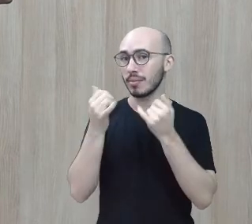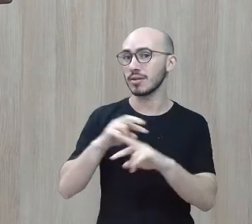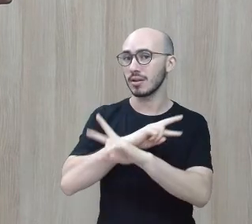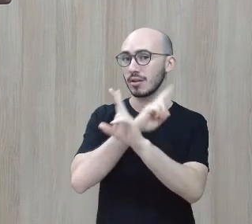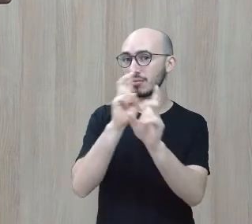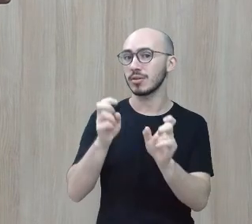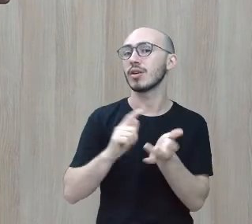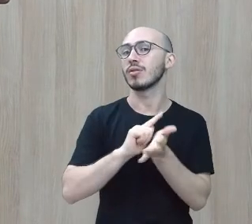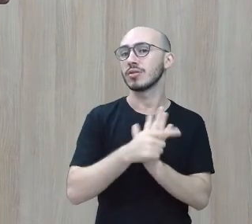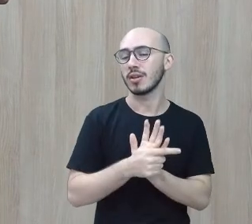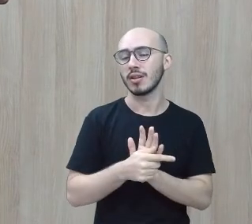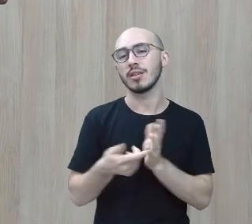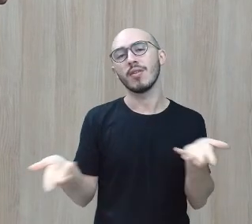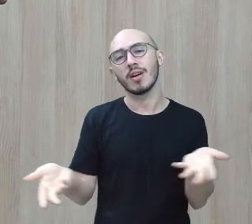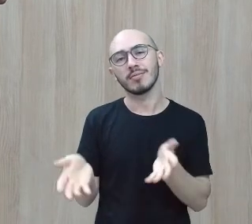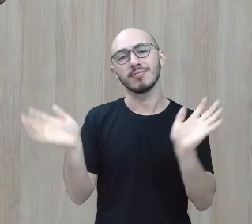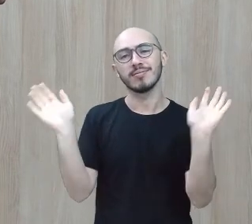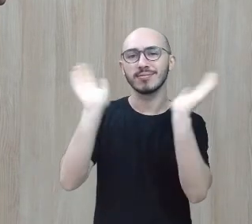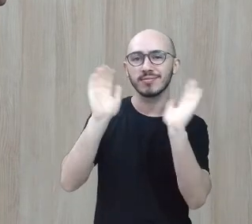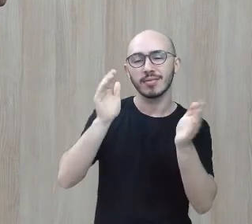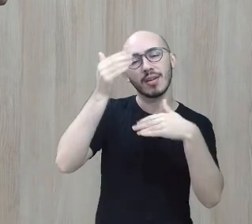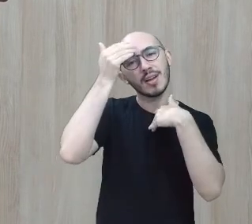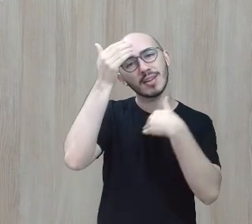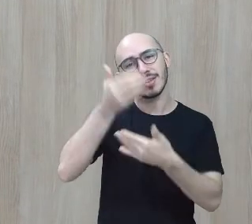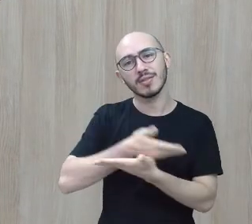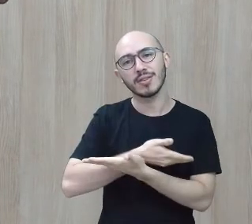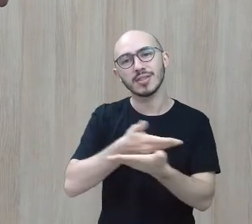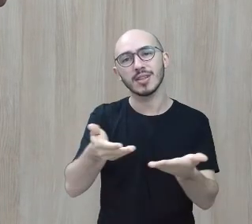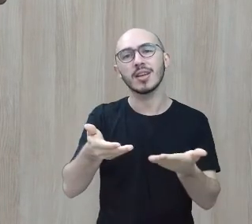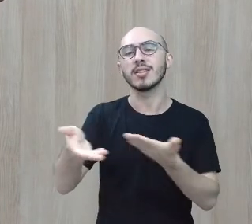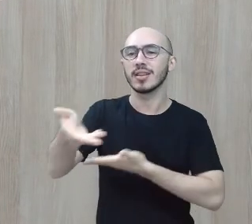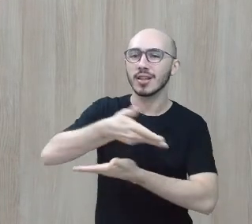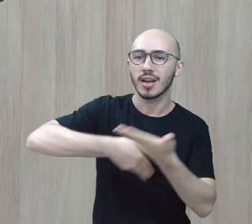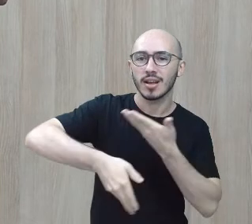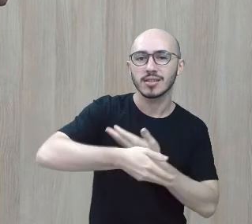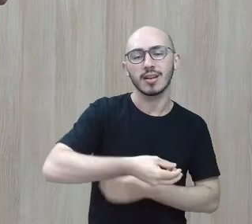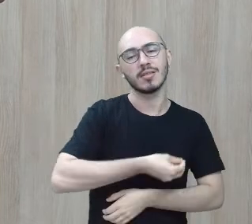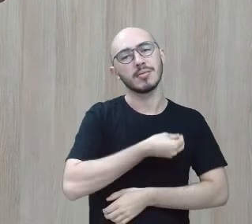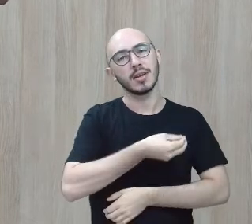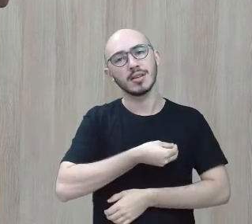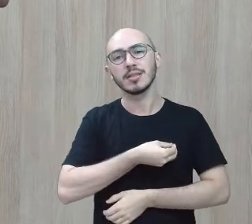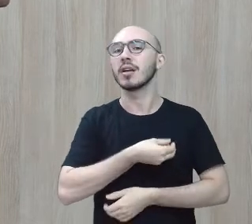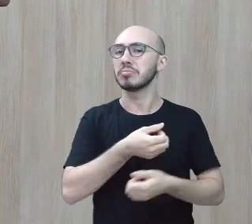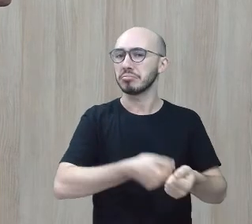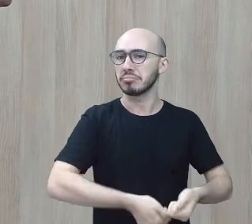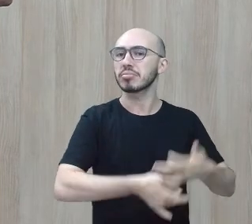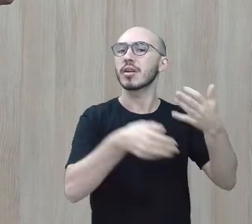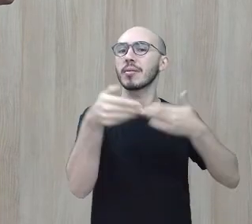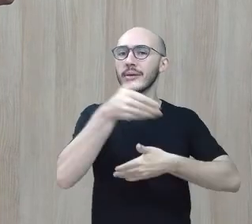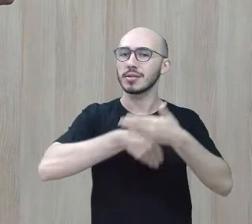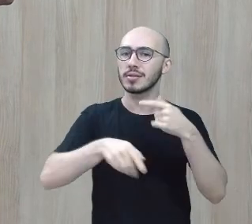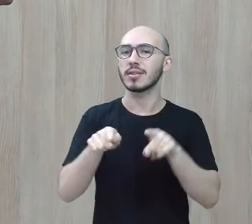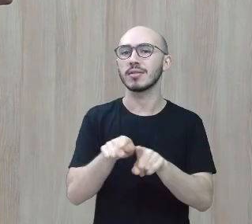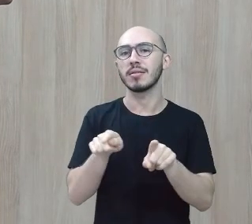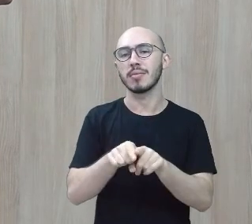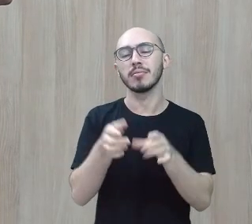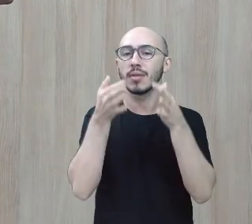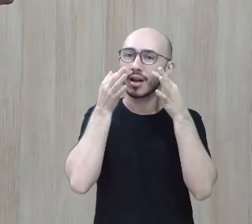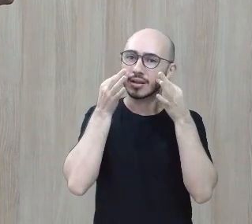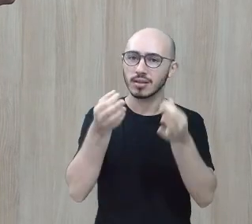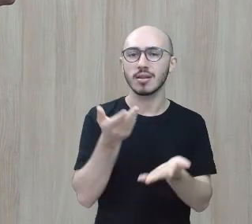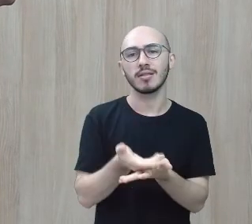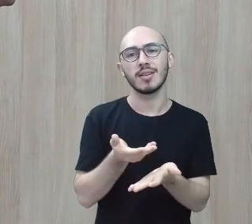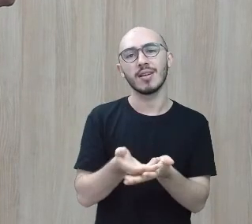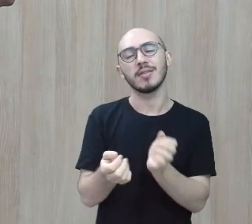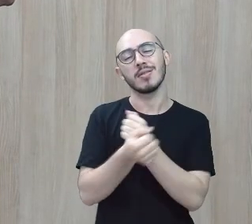nos despedimos de vocês, agradecidos pela presença, atenção, participação, não é, no chat.